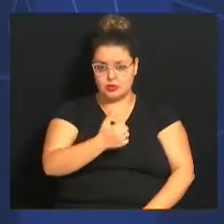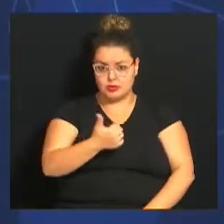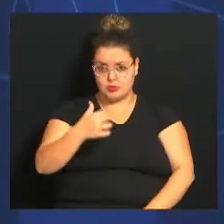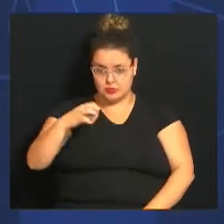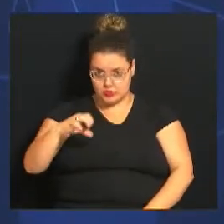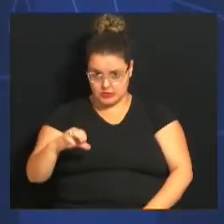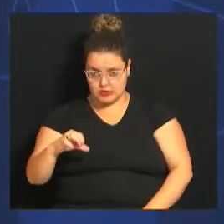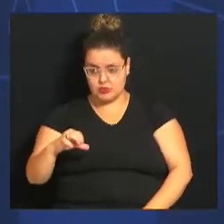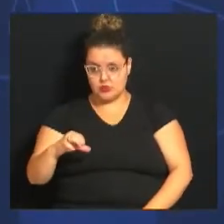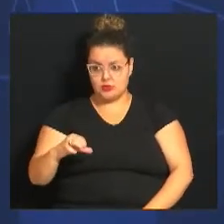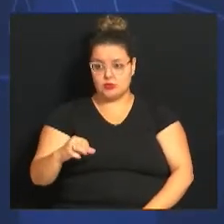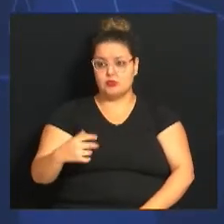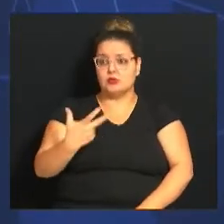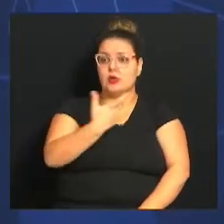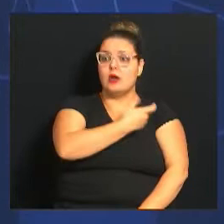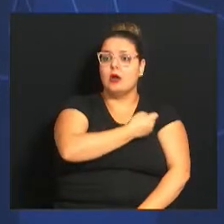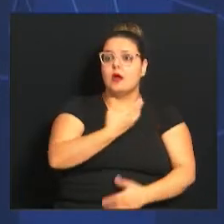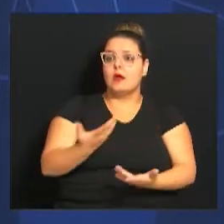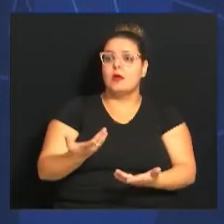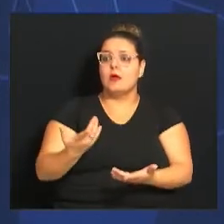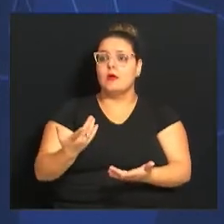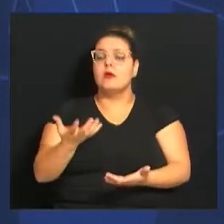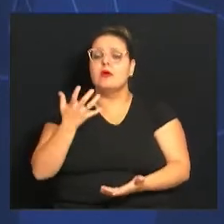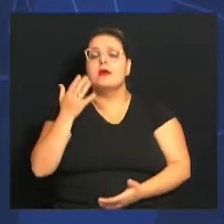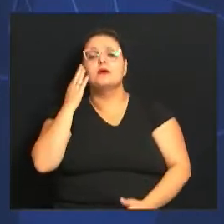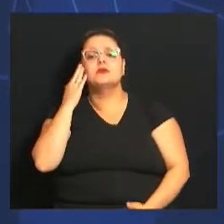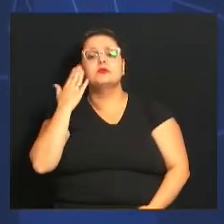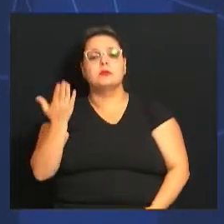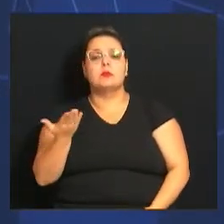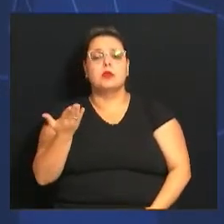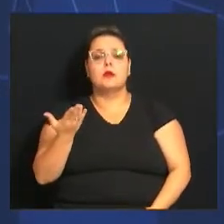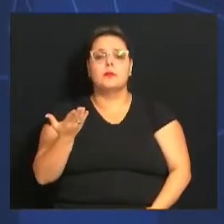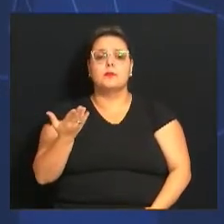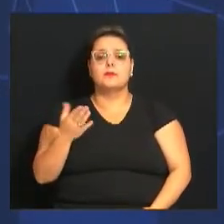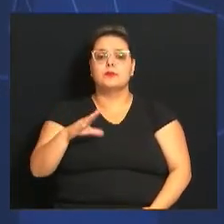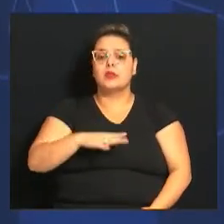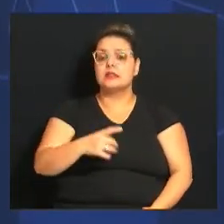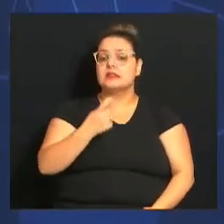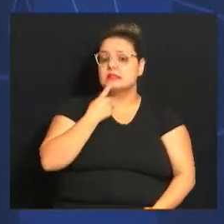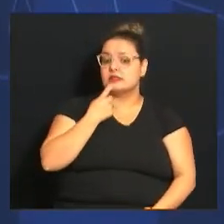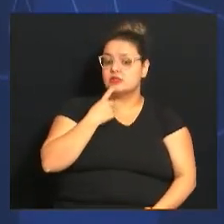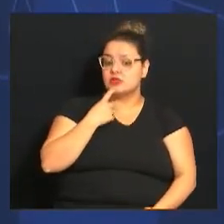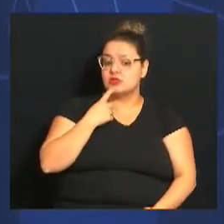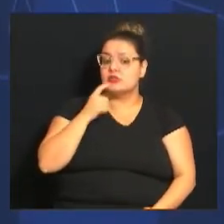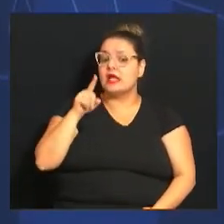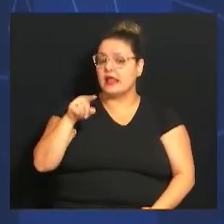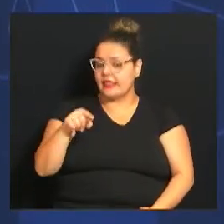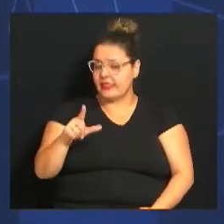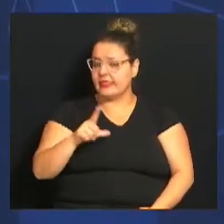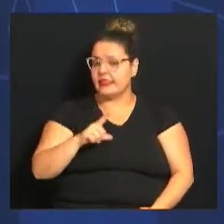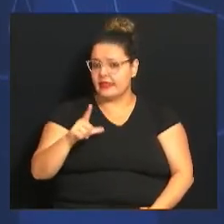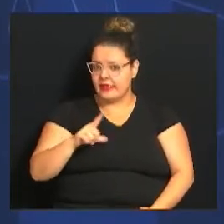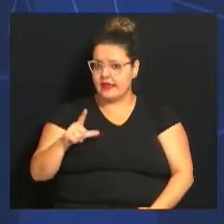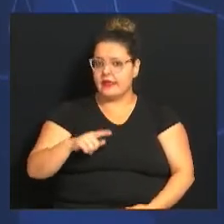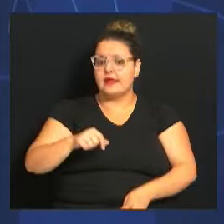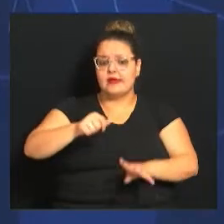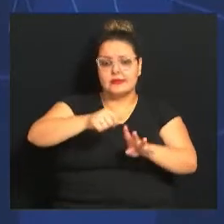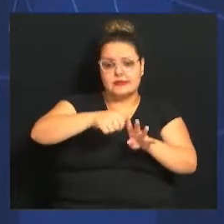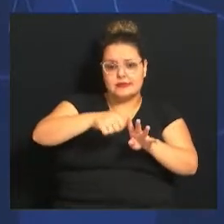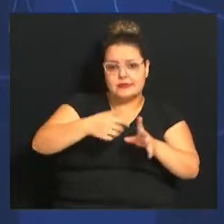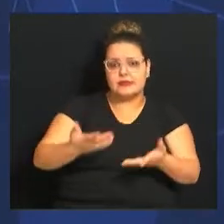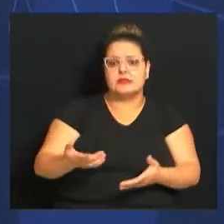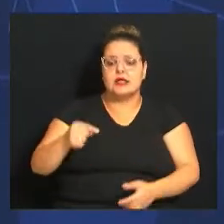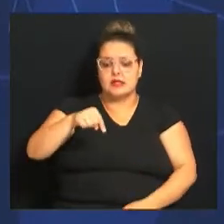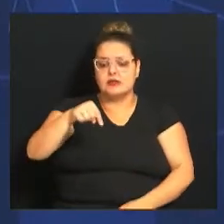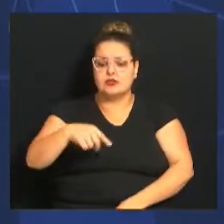relação à vacinação. E aí eu quero saber aqui da cidade de Campinas se existe esse calendário de vacinação também aqui na